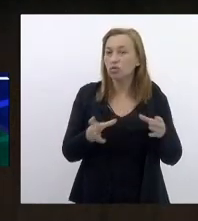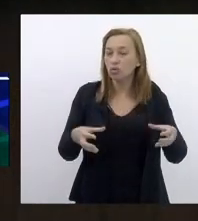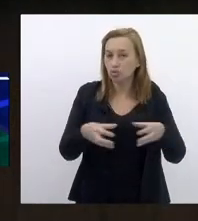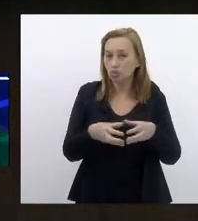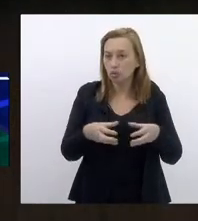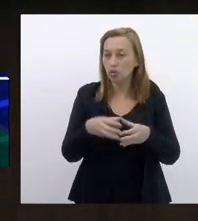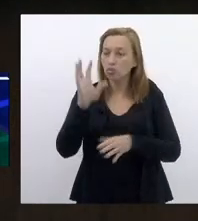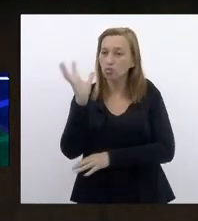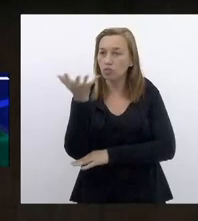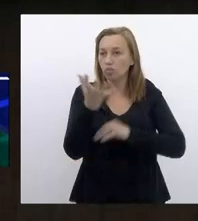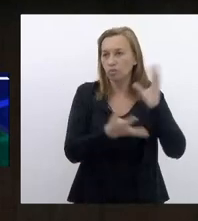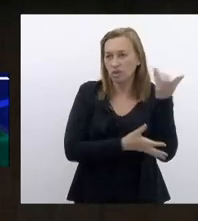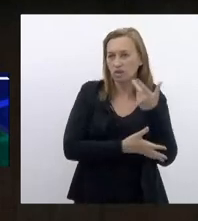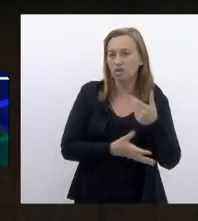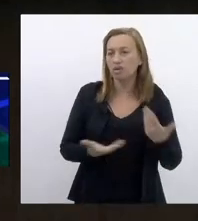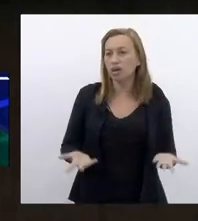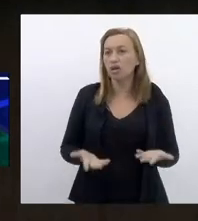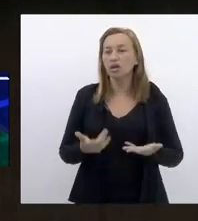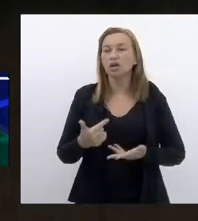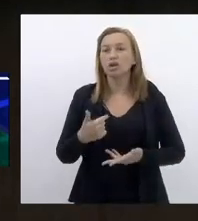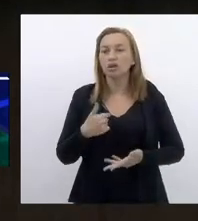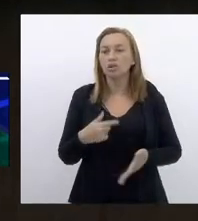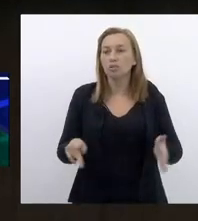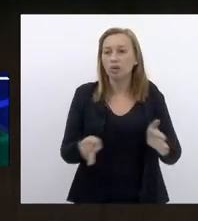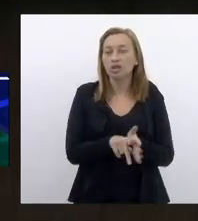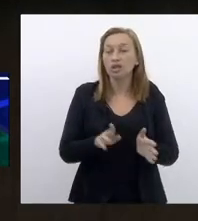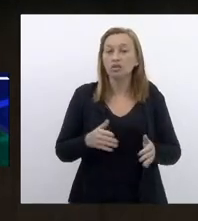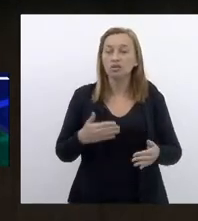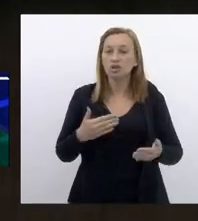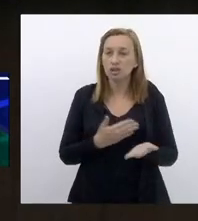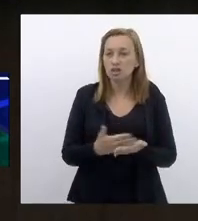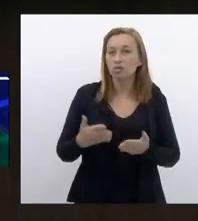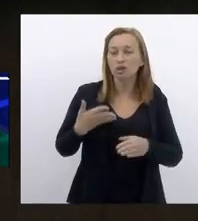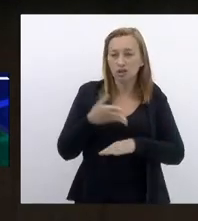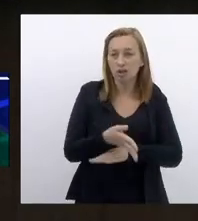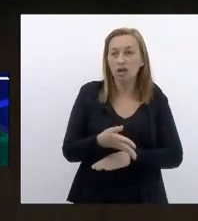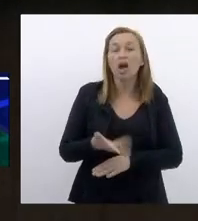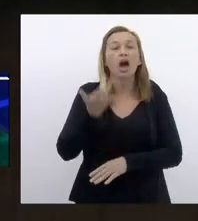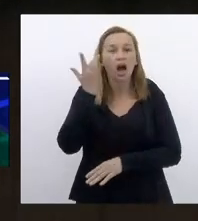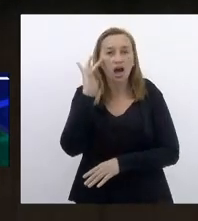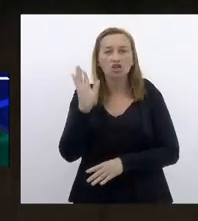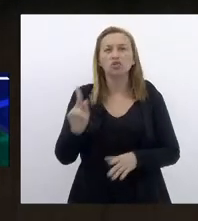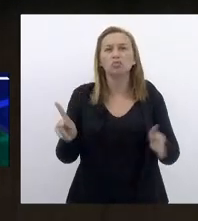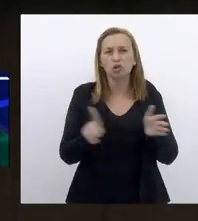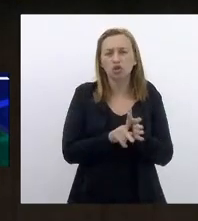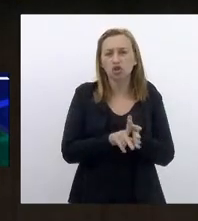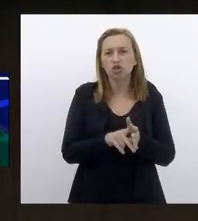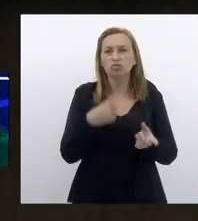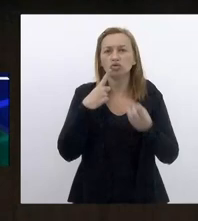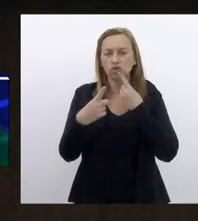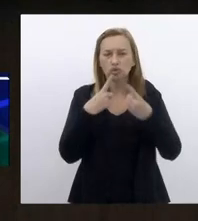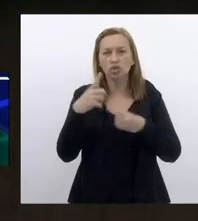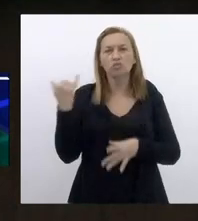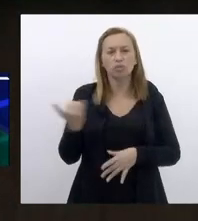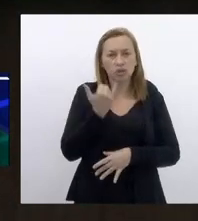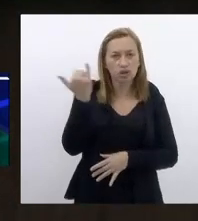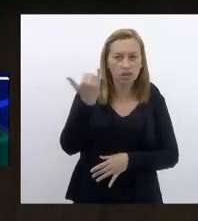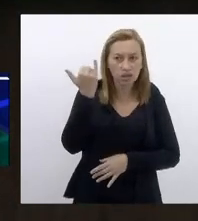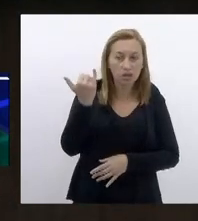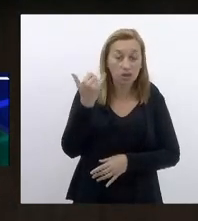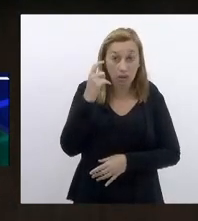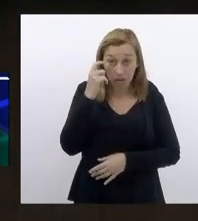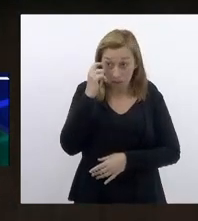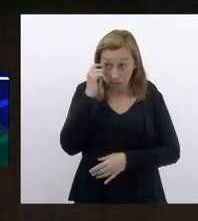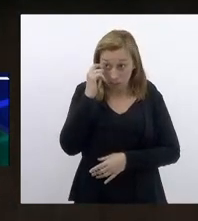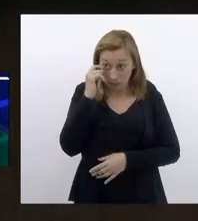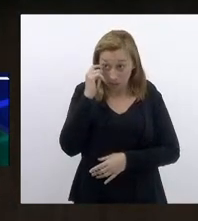é a única comissão, inclusive, que eu sou membro desde que entrei. Acho que o projeto traz um debate muito importante, que é a